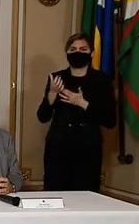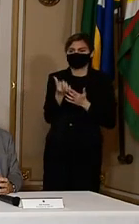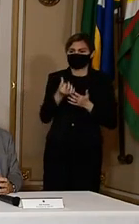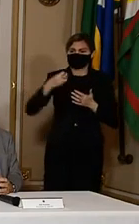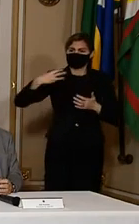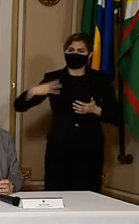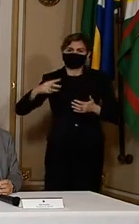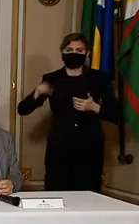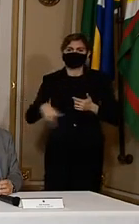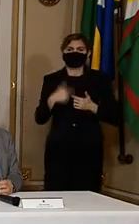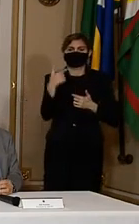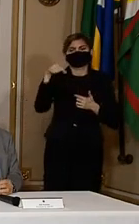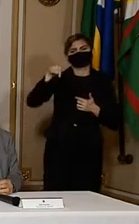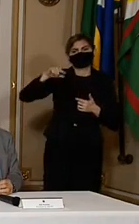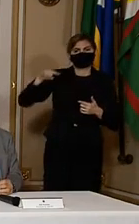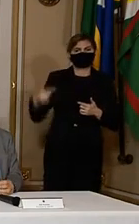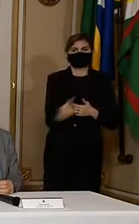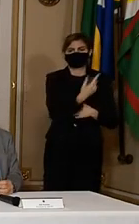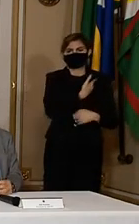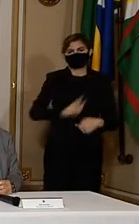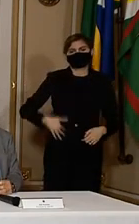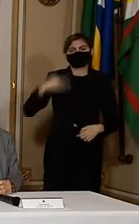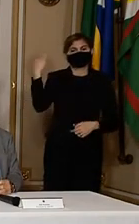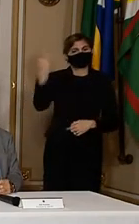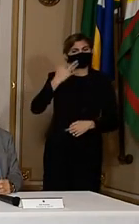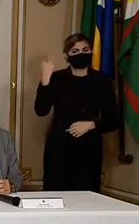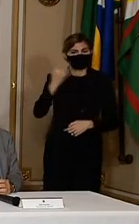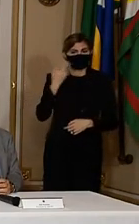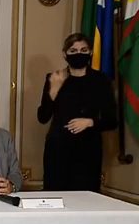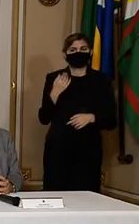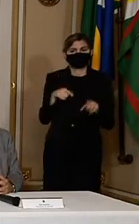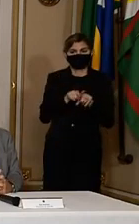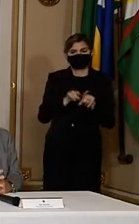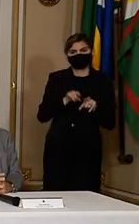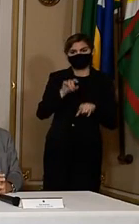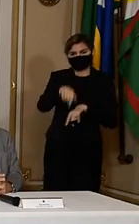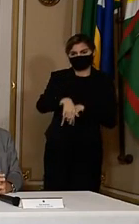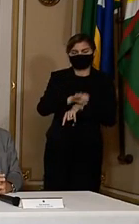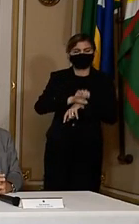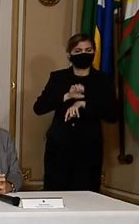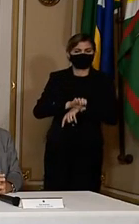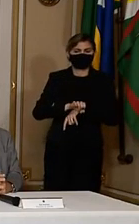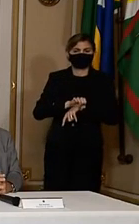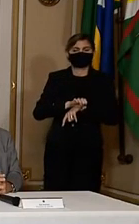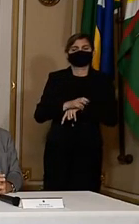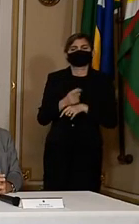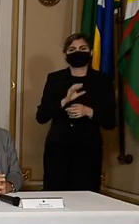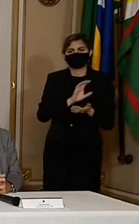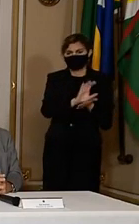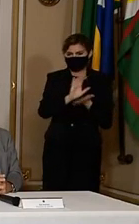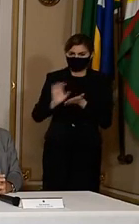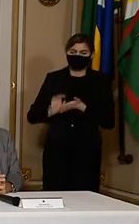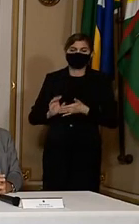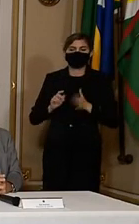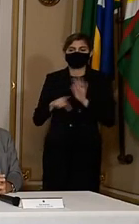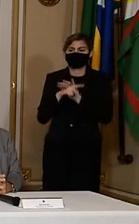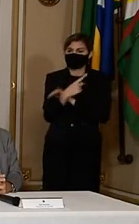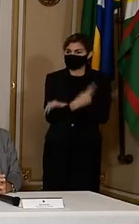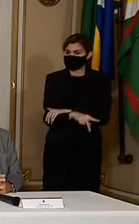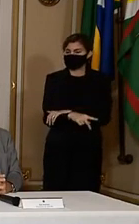de 63,7 milhões do governo federal sem contrapartida do governo estadual esse investimento